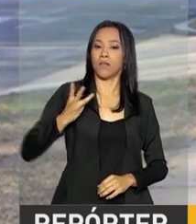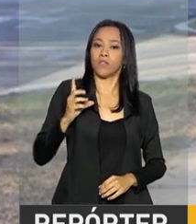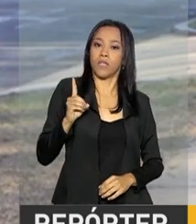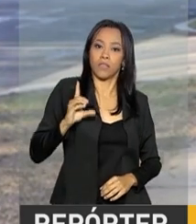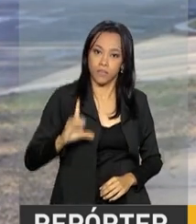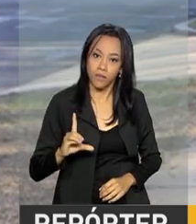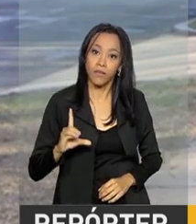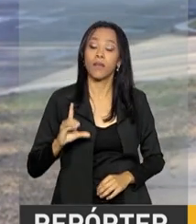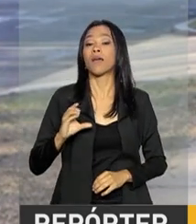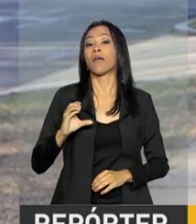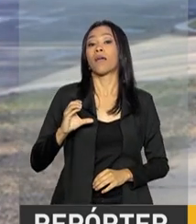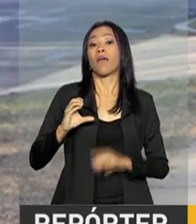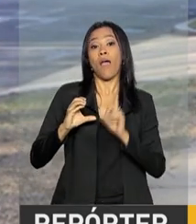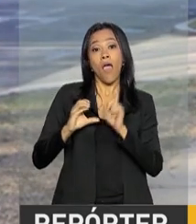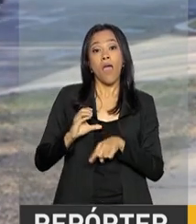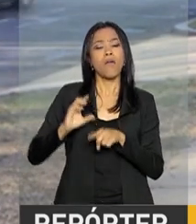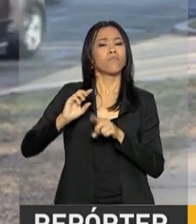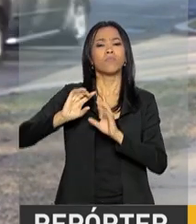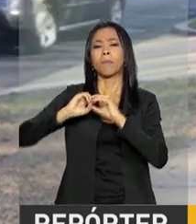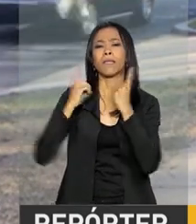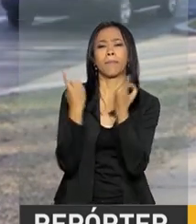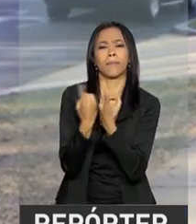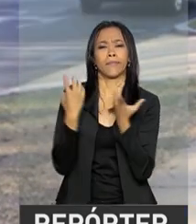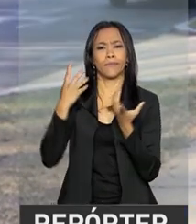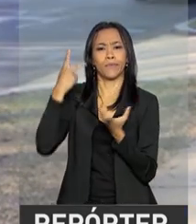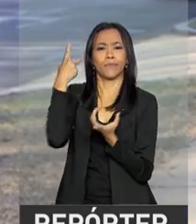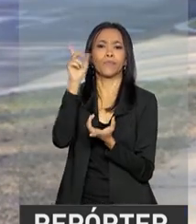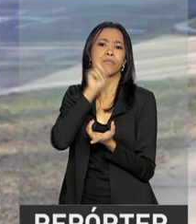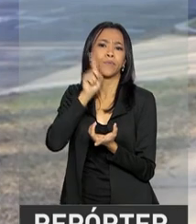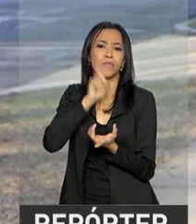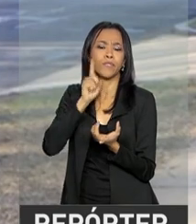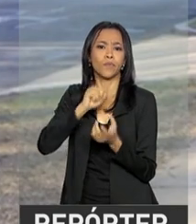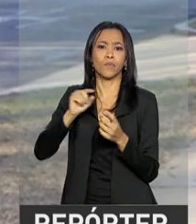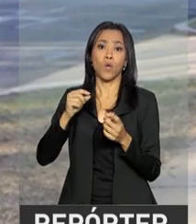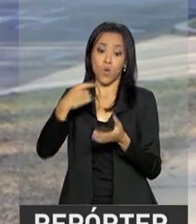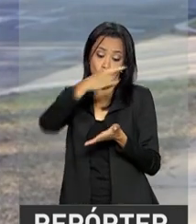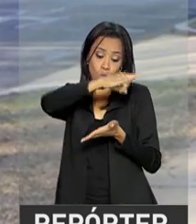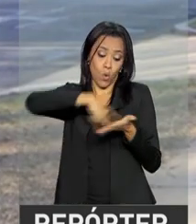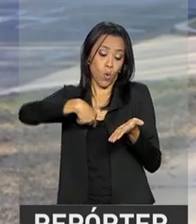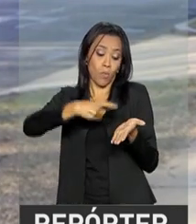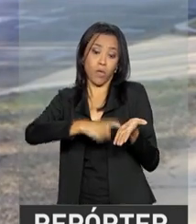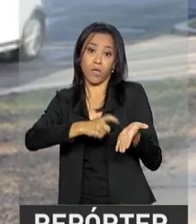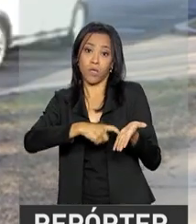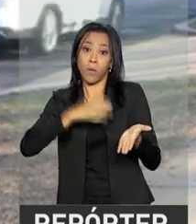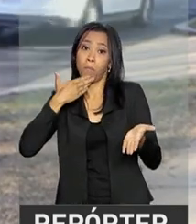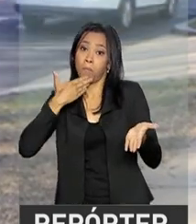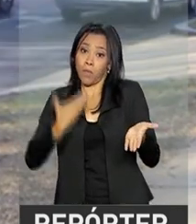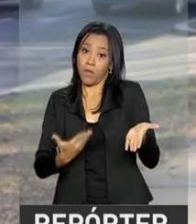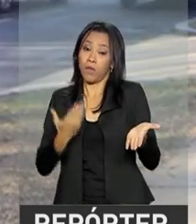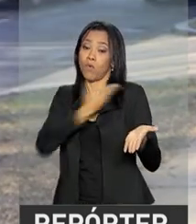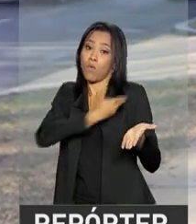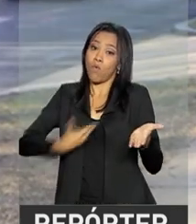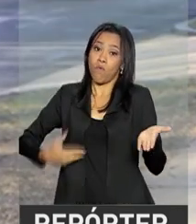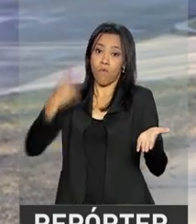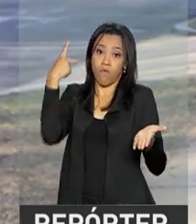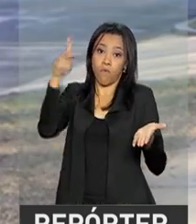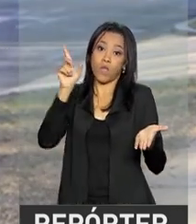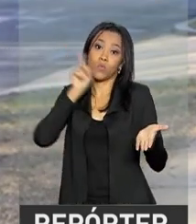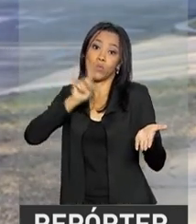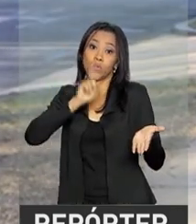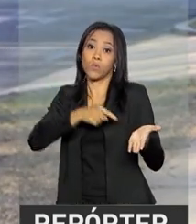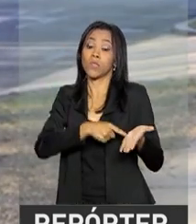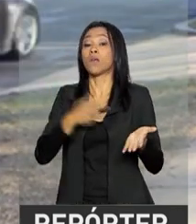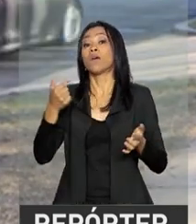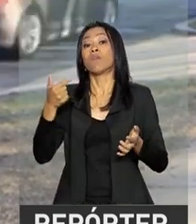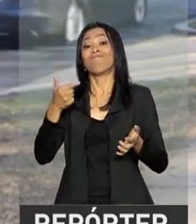departamento de comércio norte americano o documento sugere que o governo dos estados unidos impõe barreiras